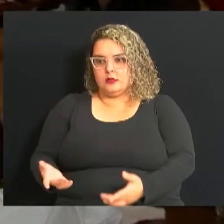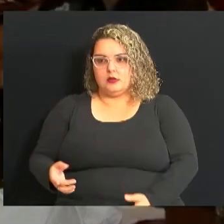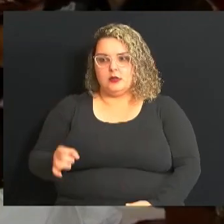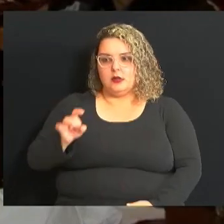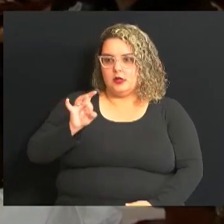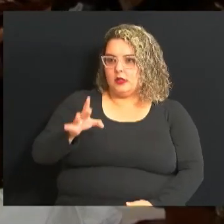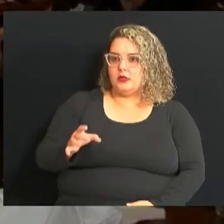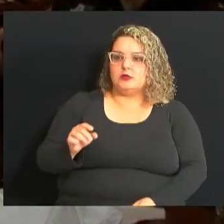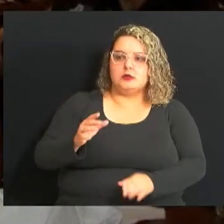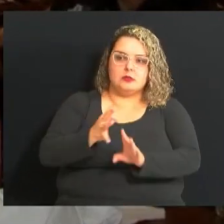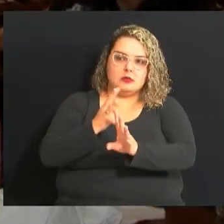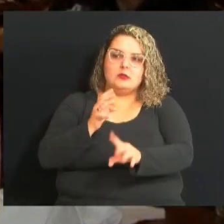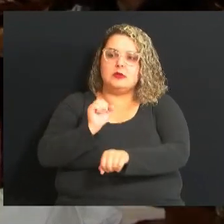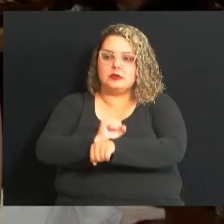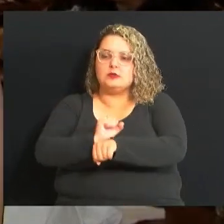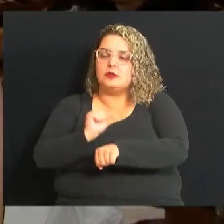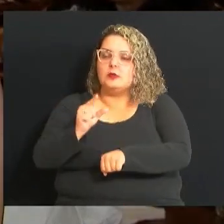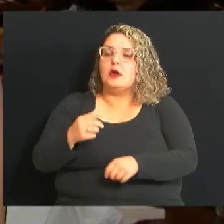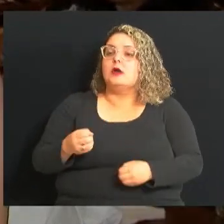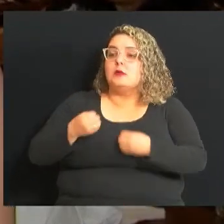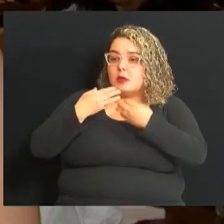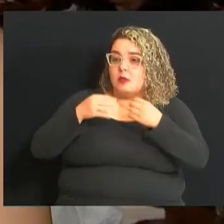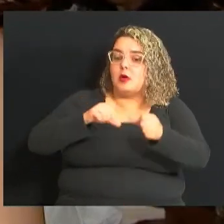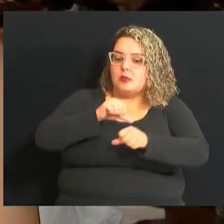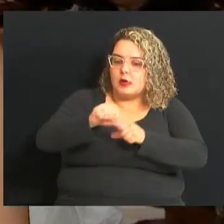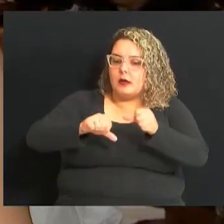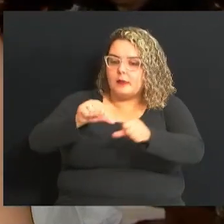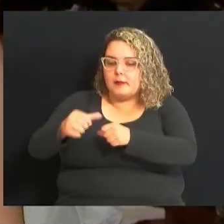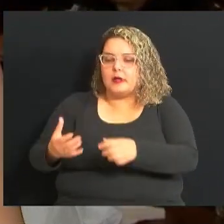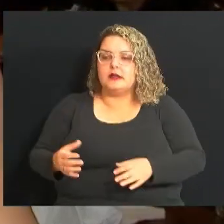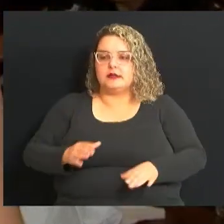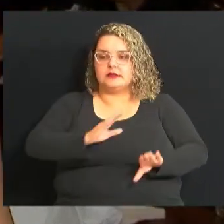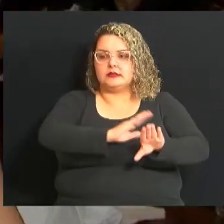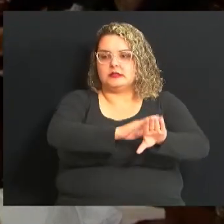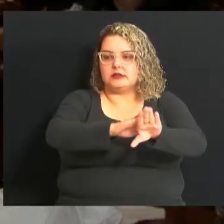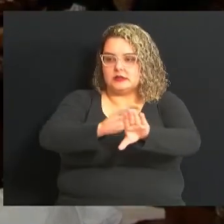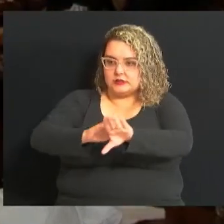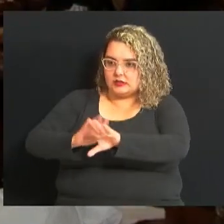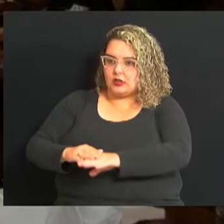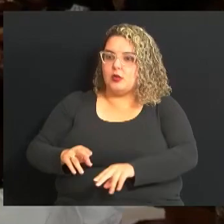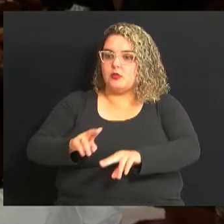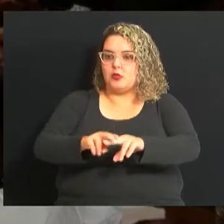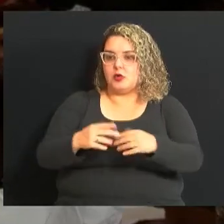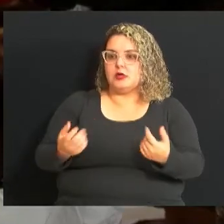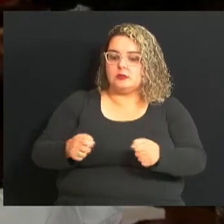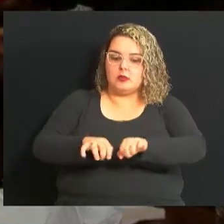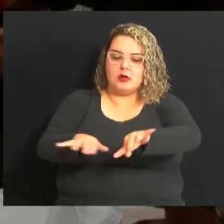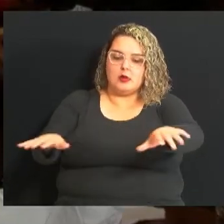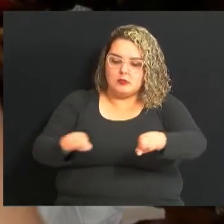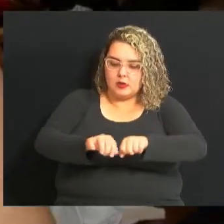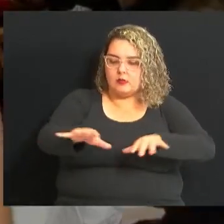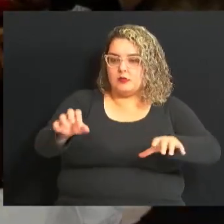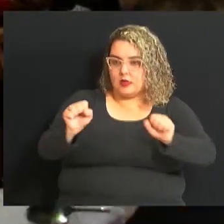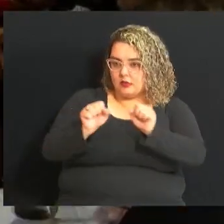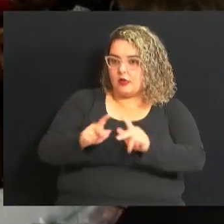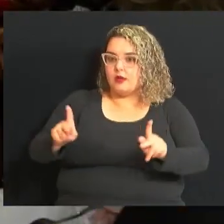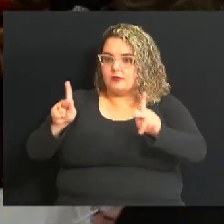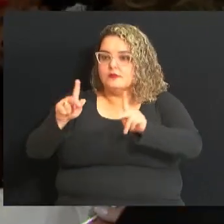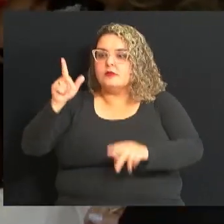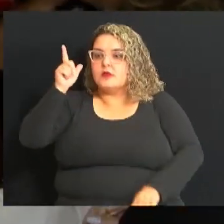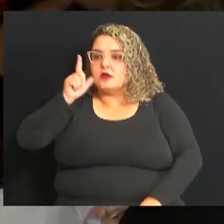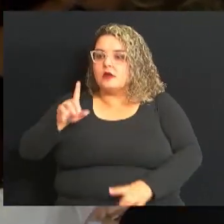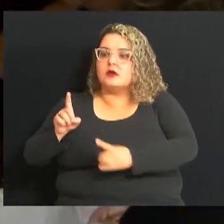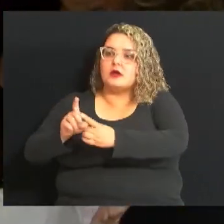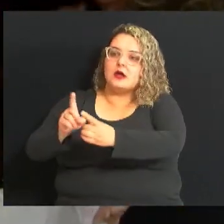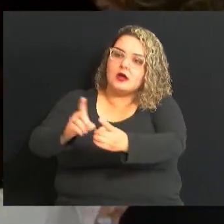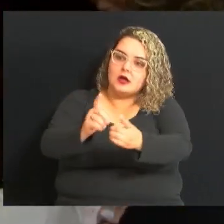espera. Geralmente a gente tem uma boa rotatividade nessas atividades e até por isso que elas são também espalhadas pelo shopping, né? Para você conseguir atender um público